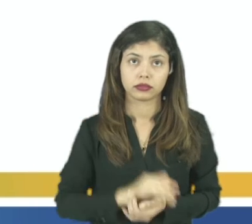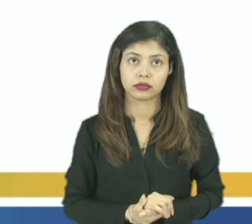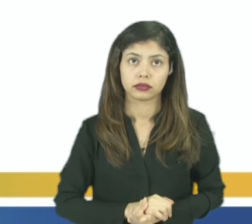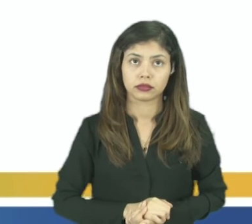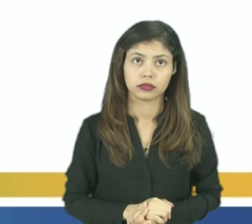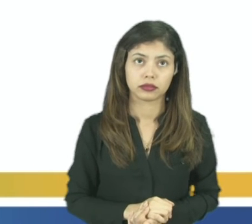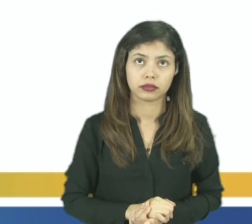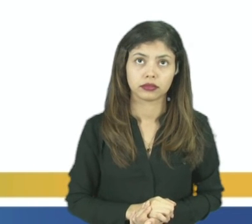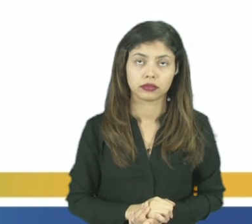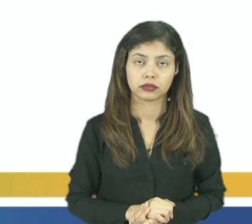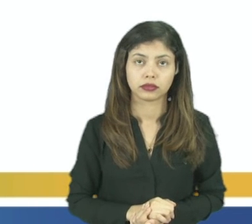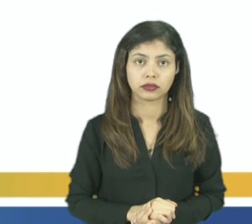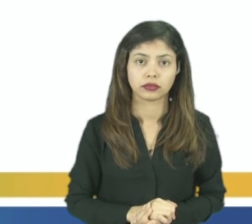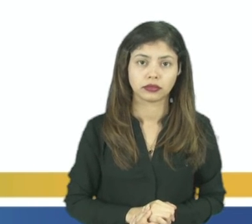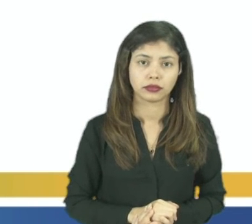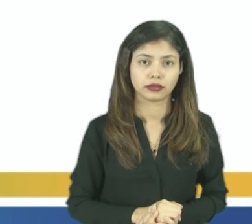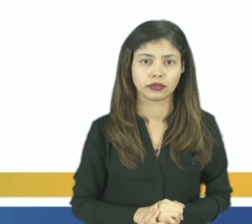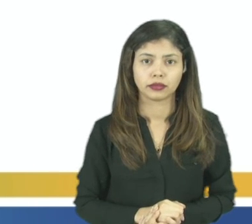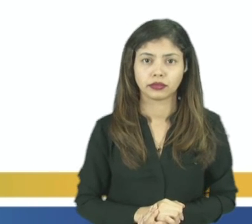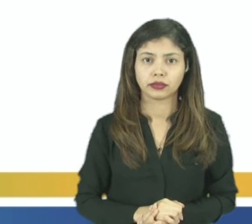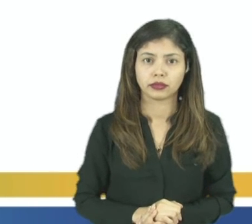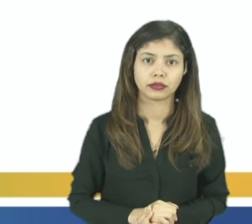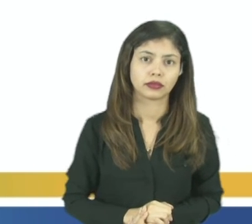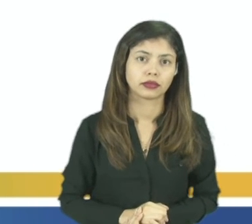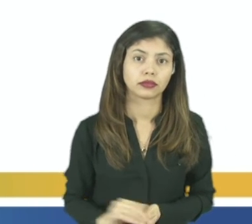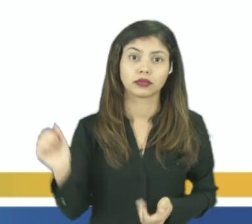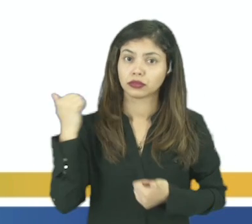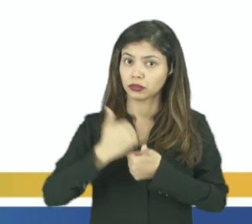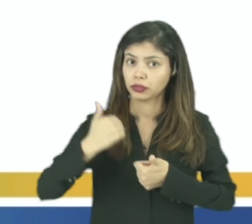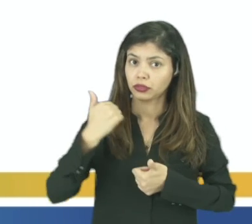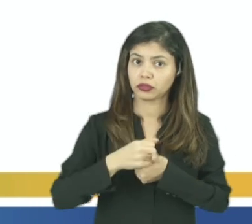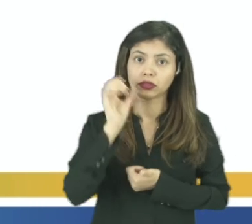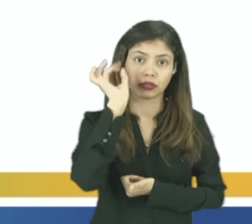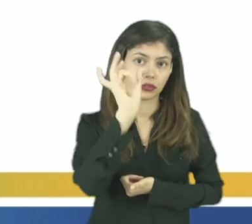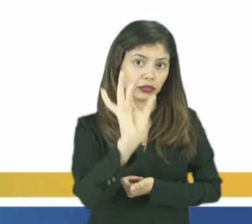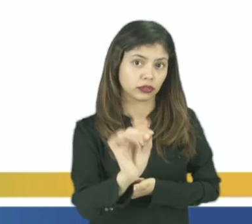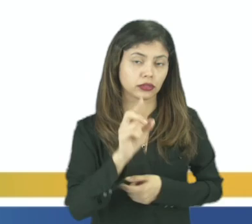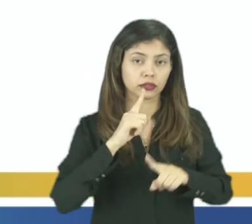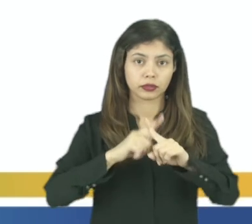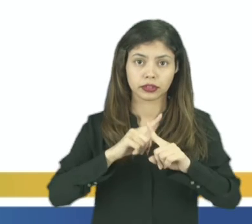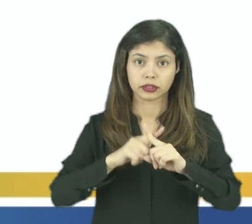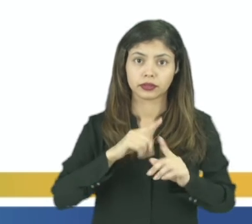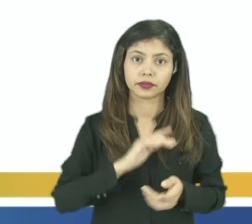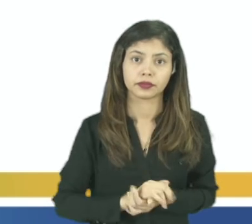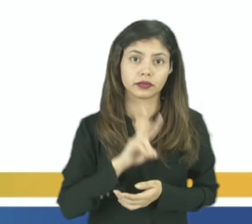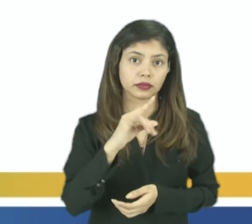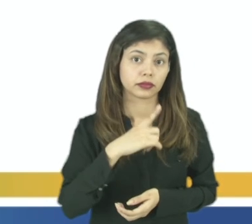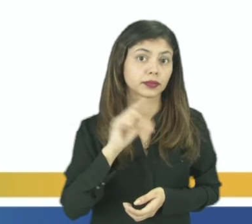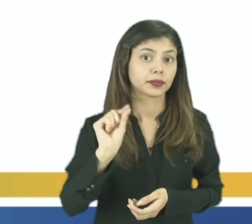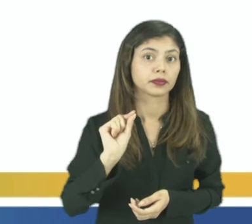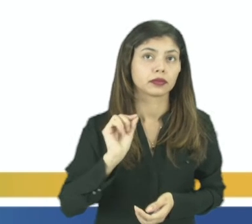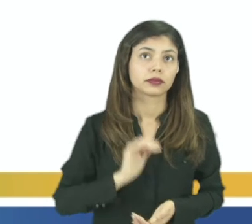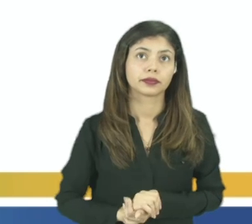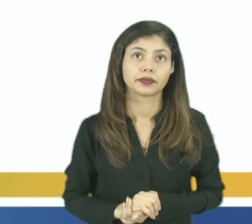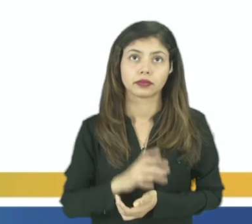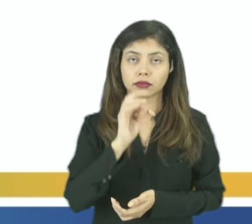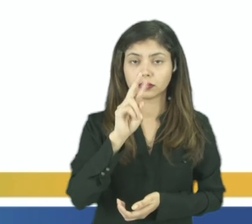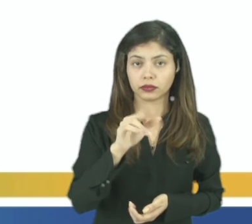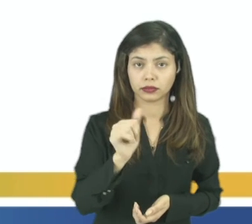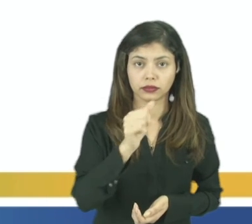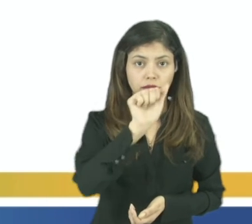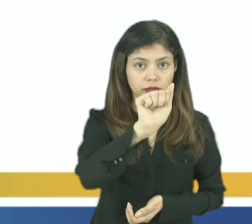determinante, que é 2. Aí, fazendo essas operações de multiplicação, nós teremos o determinante igual